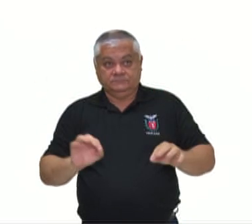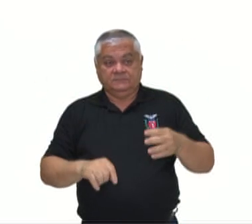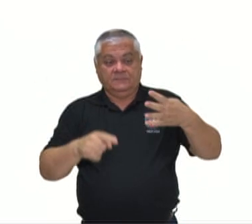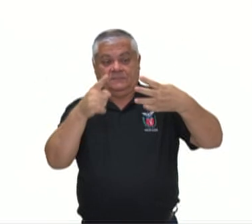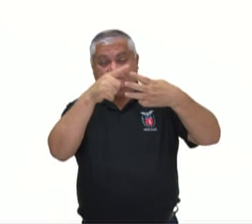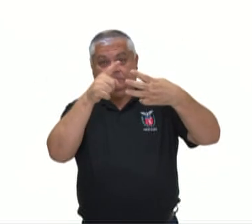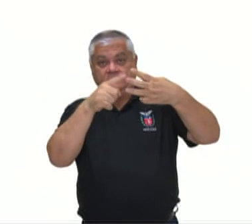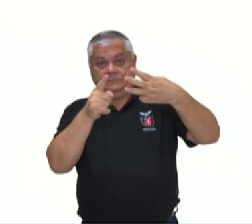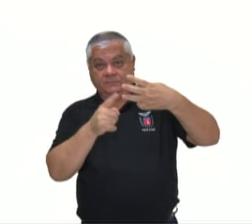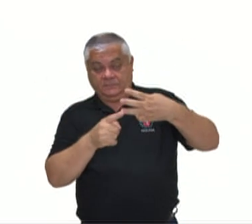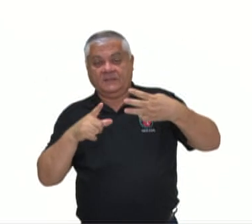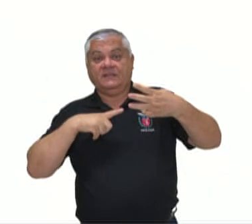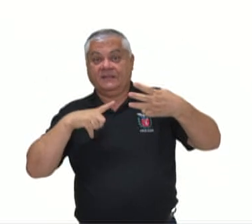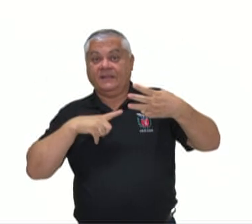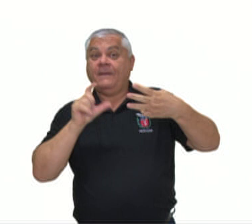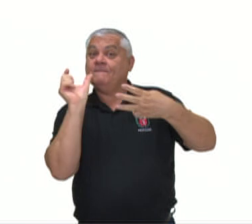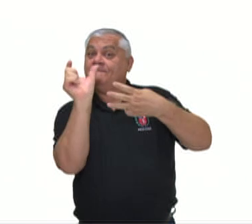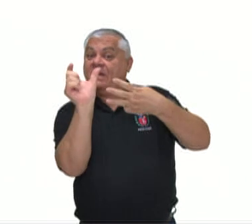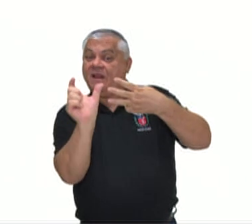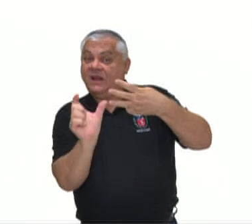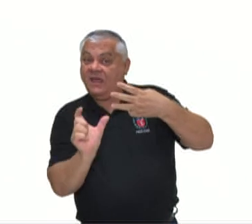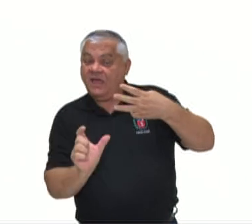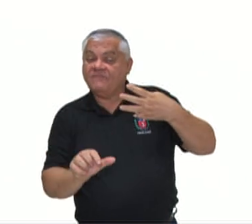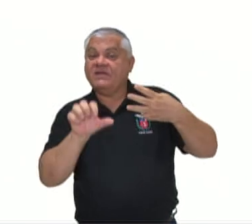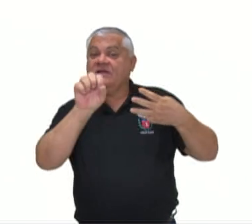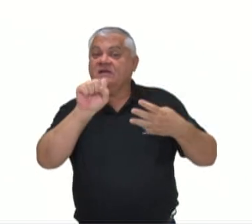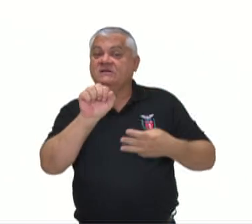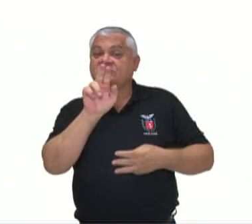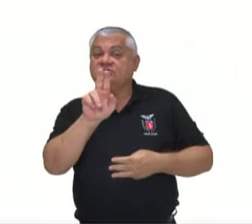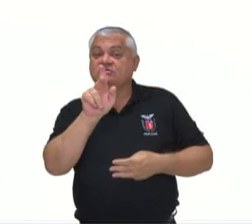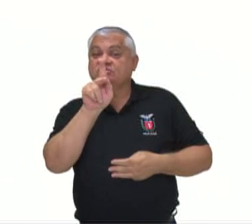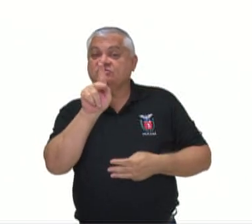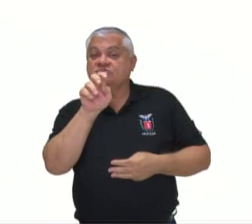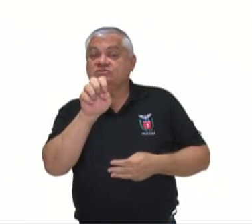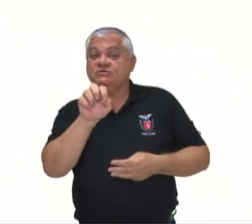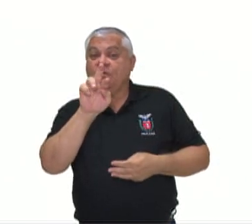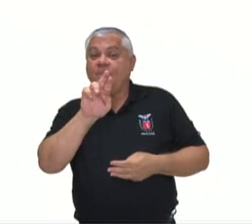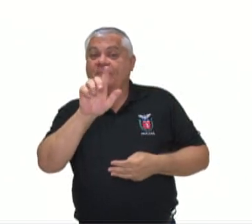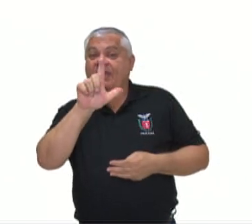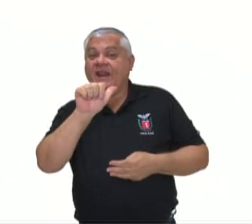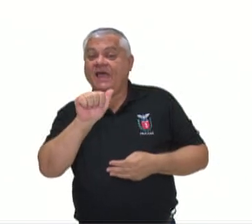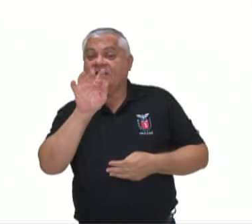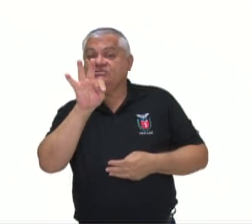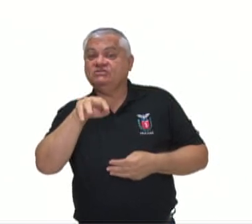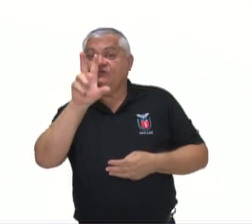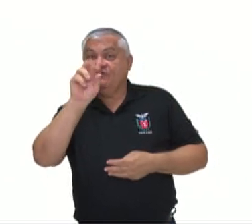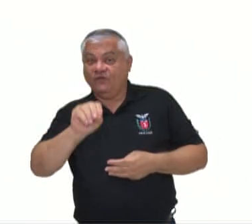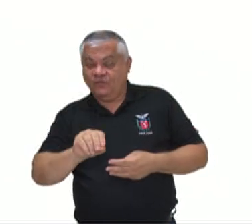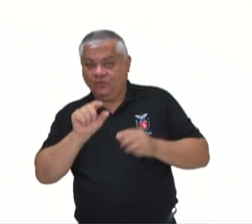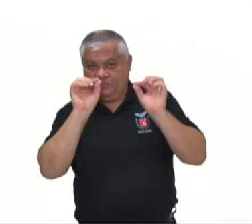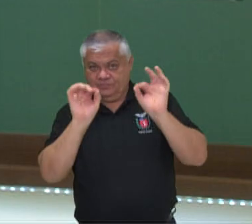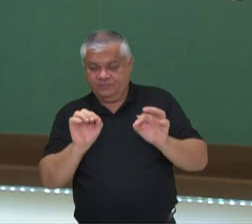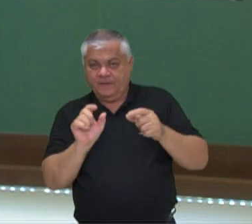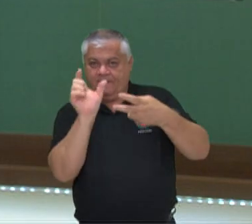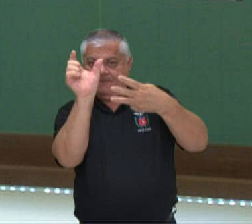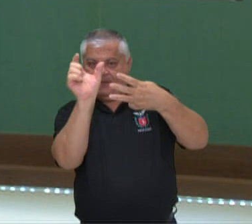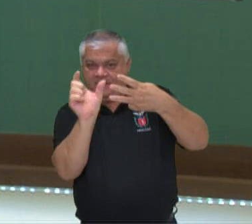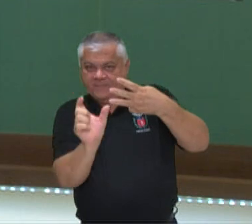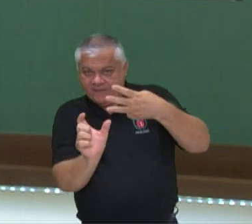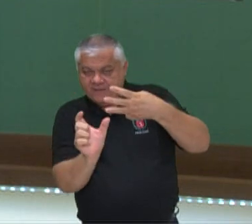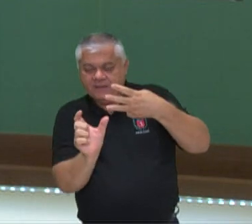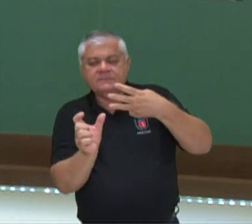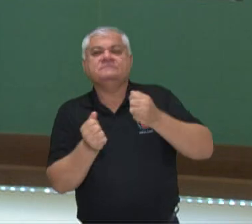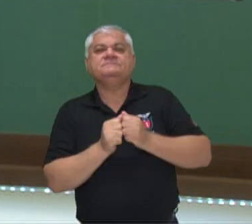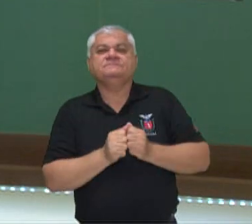given in the superlative form. Eu quero que vocês completem as frases aqui com os adjetivos que estão entre parênteses no